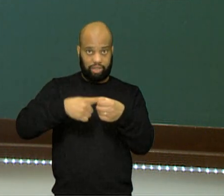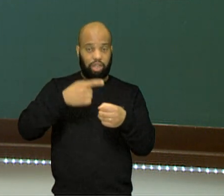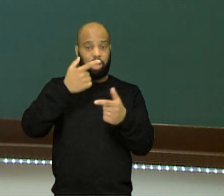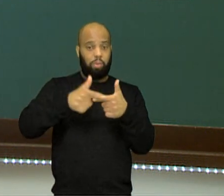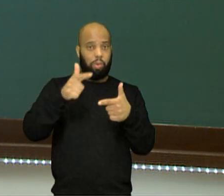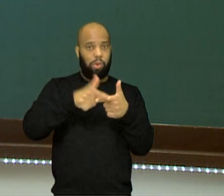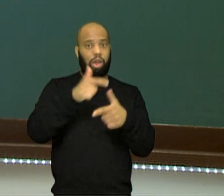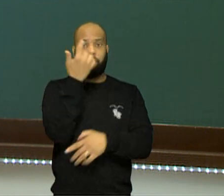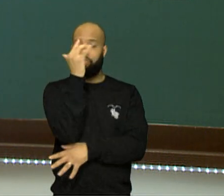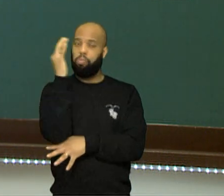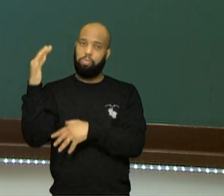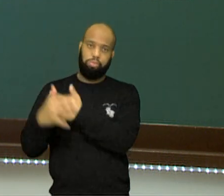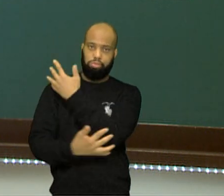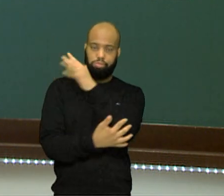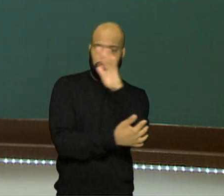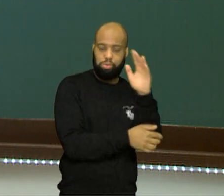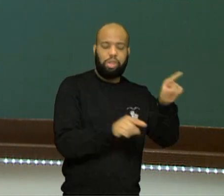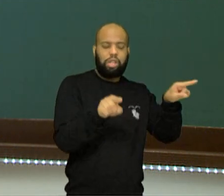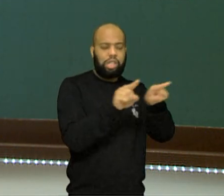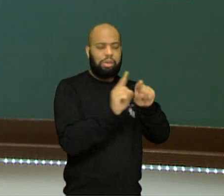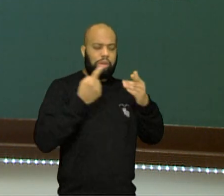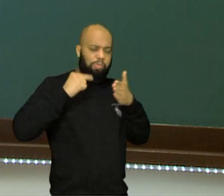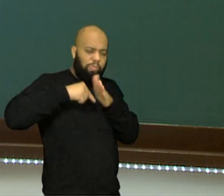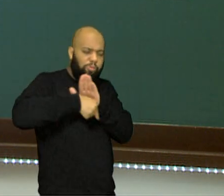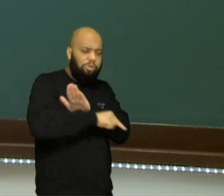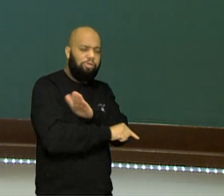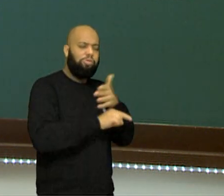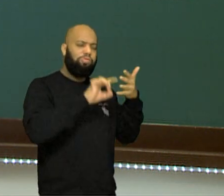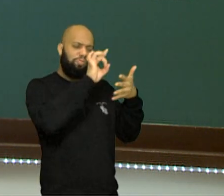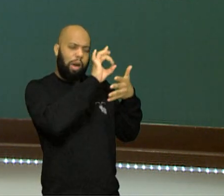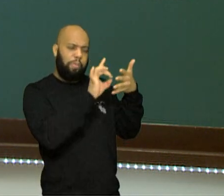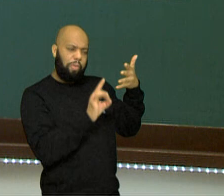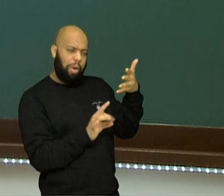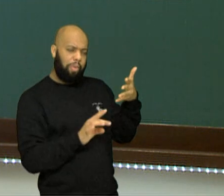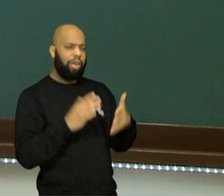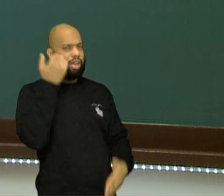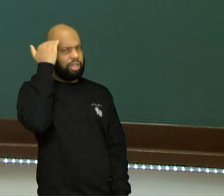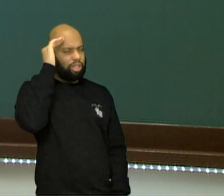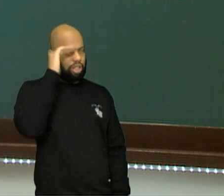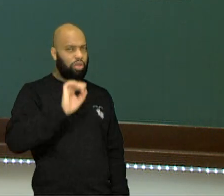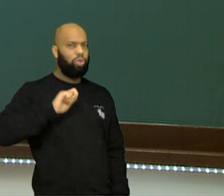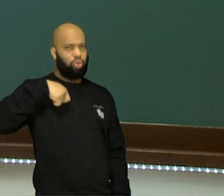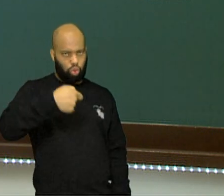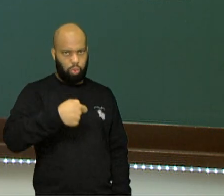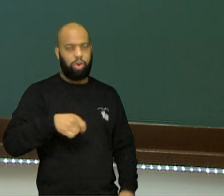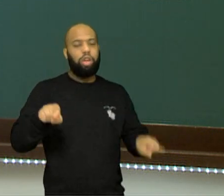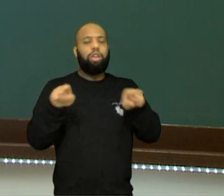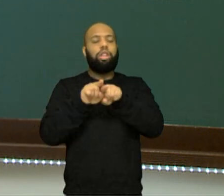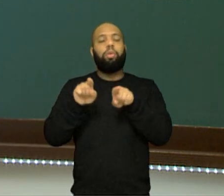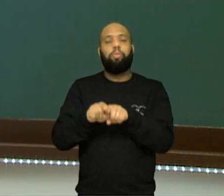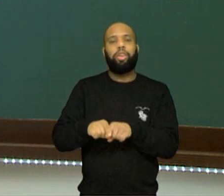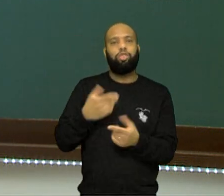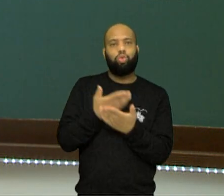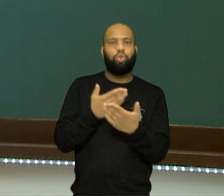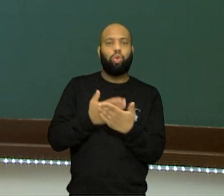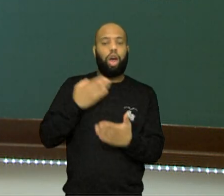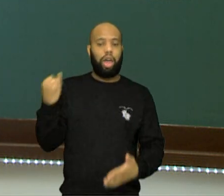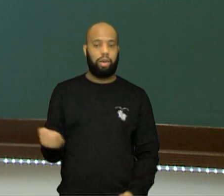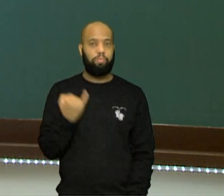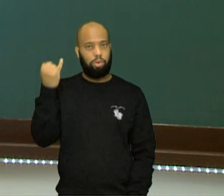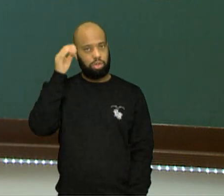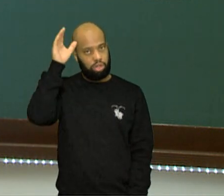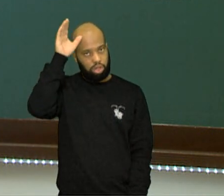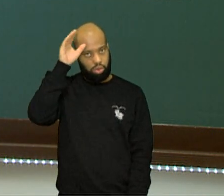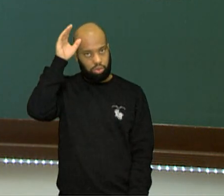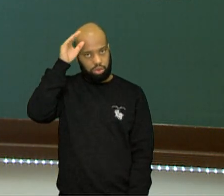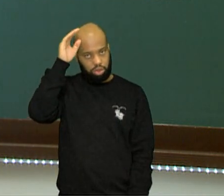ambientais urbanos, aprofundando bem cada um deles, entendendo sobre cada um deles E aí a importância de conscientizar as pessoas